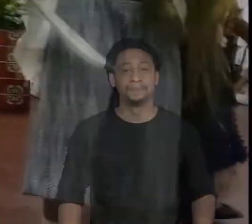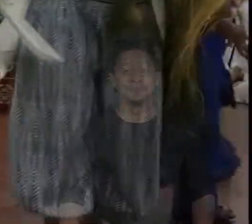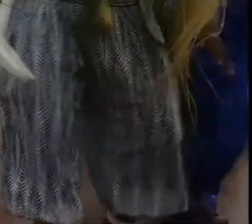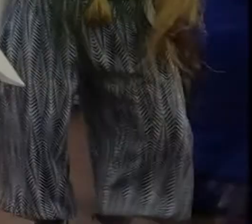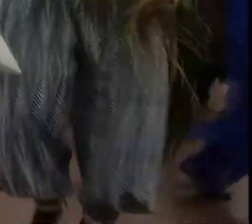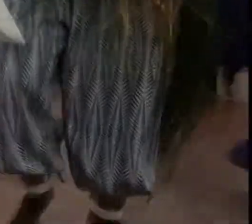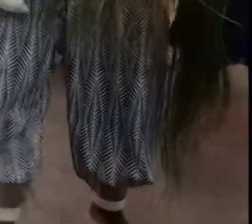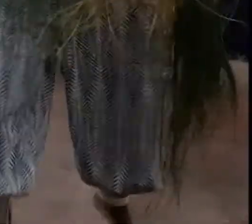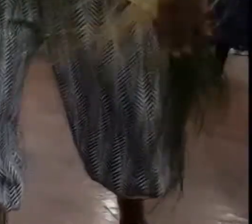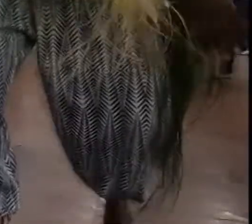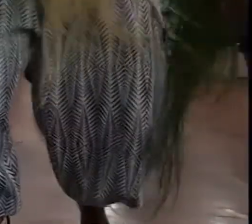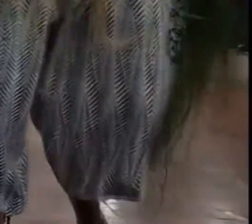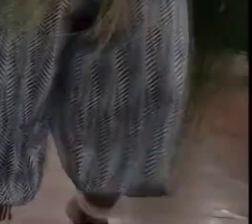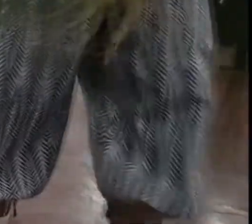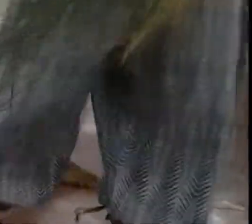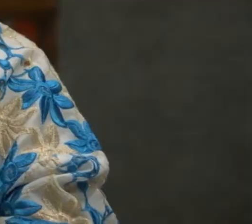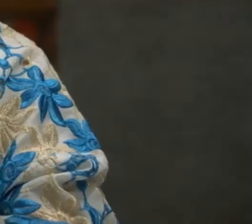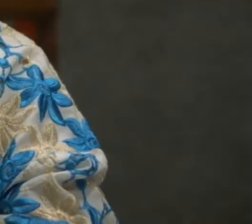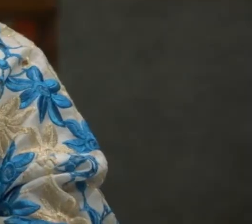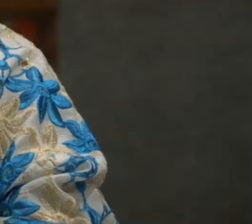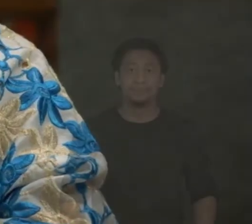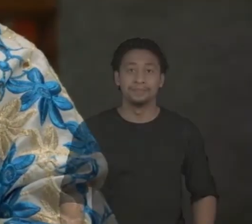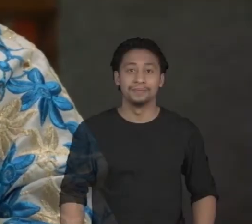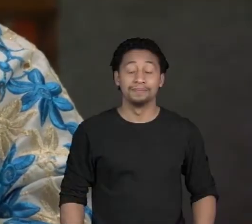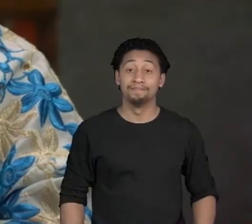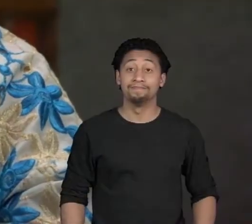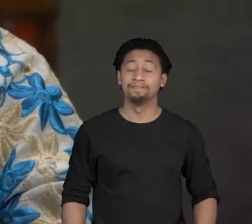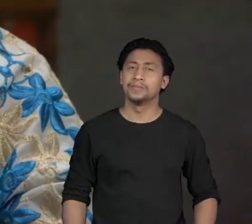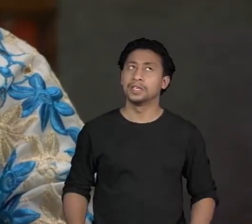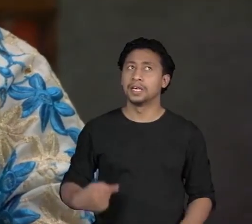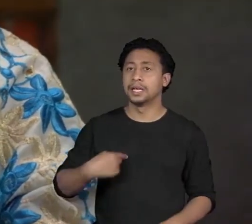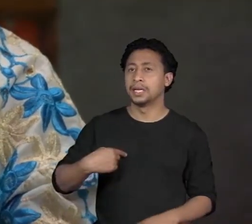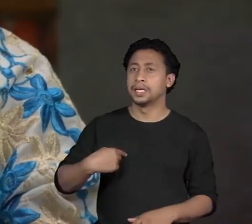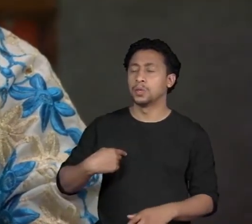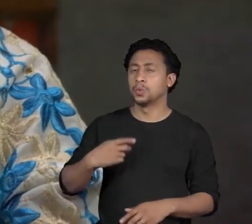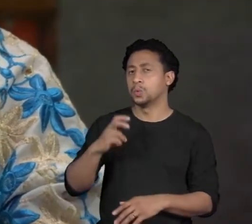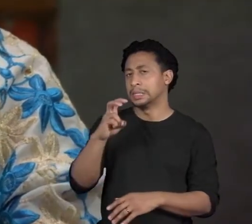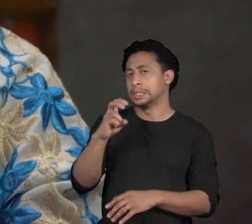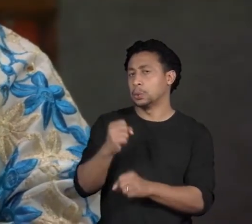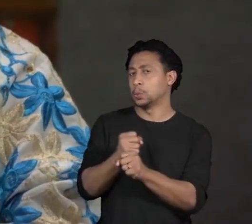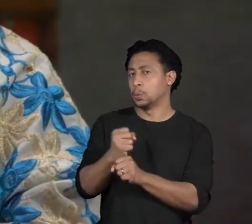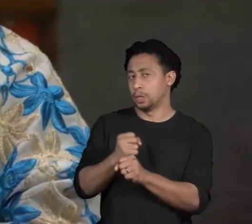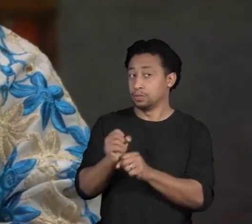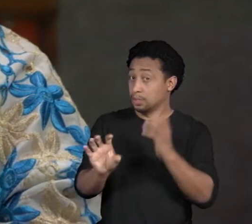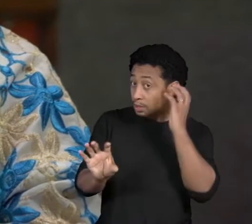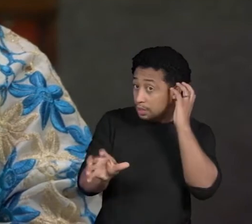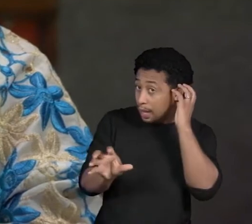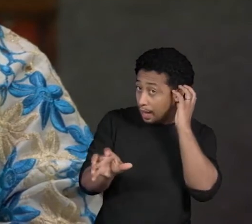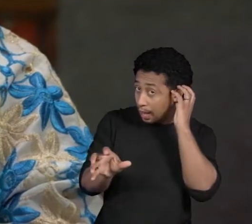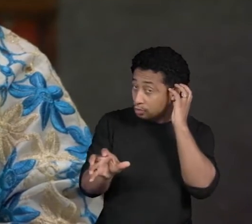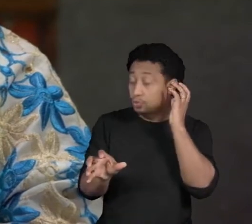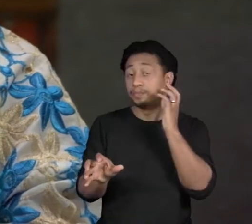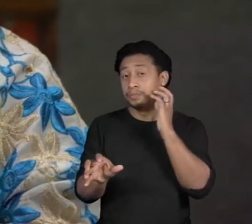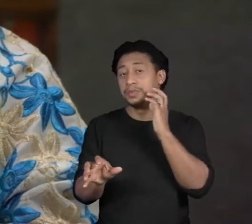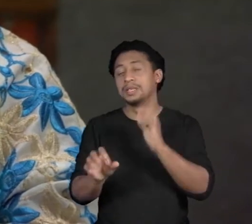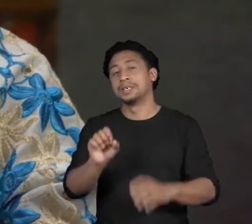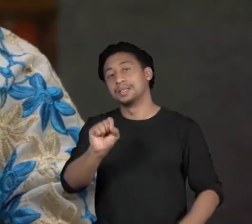gente foi conhecer uma rádio web que tem programação religiosa, mas com religiões de matriz africana.